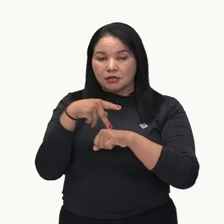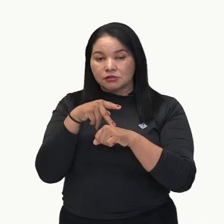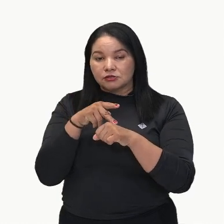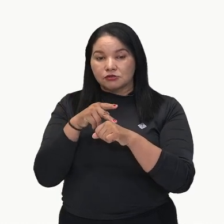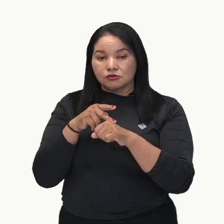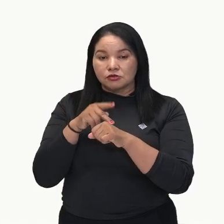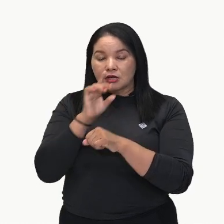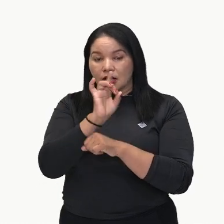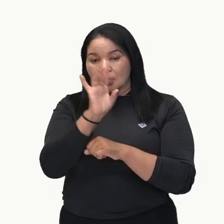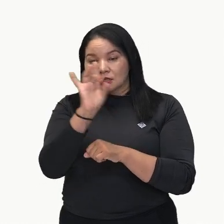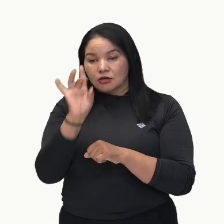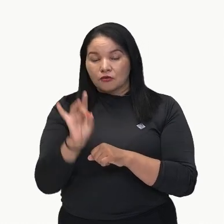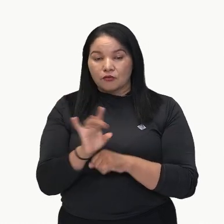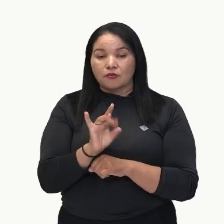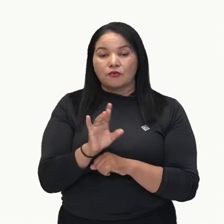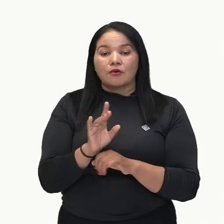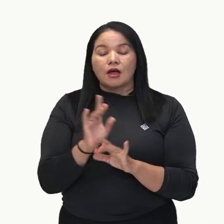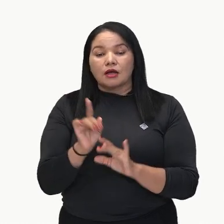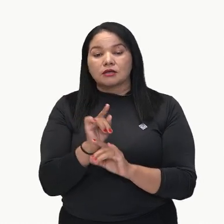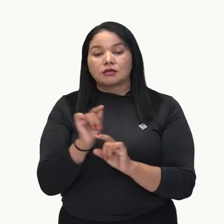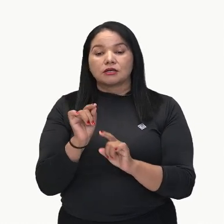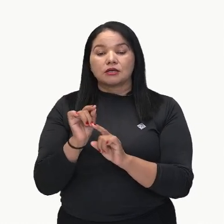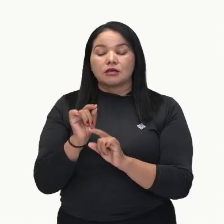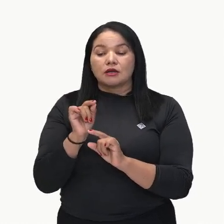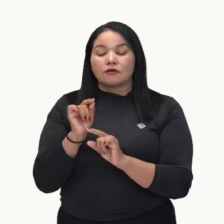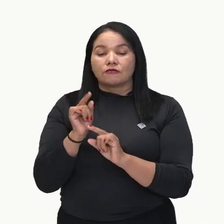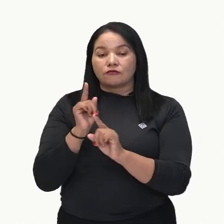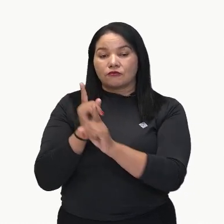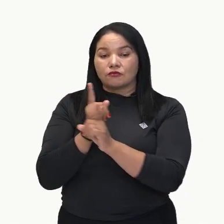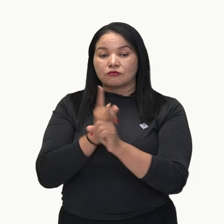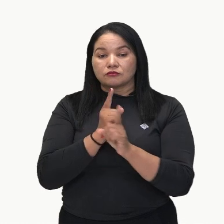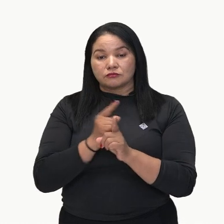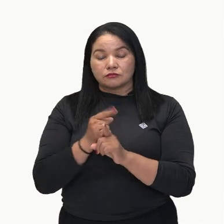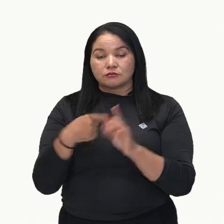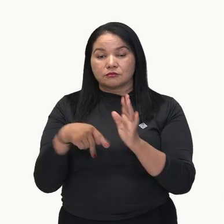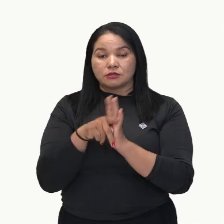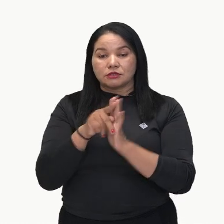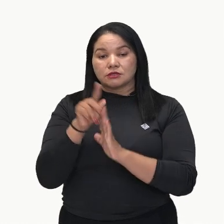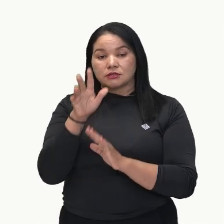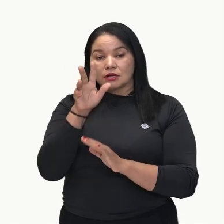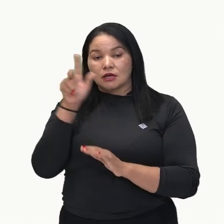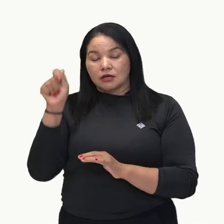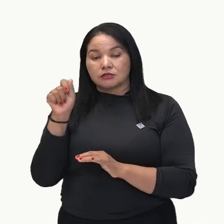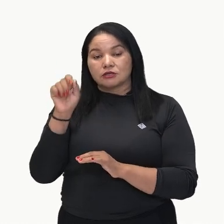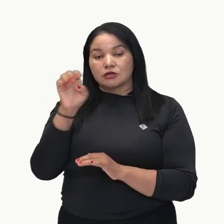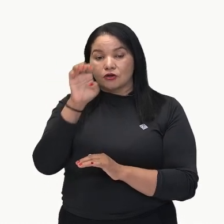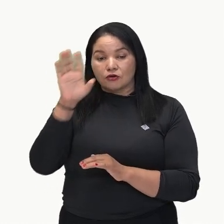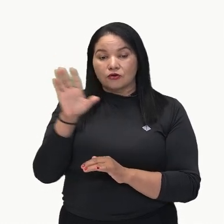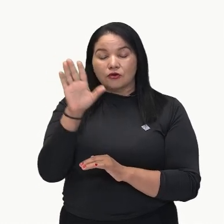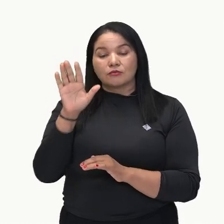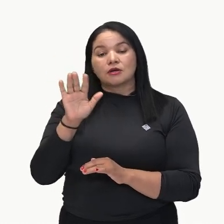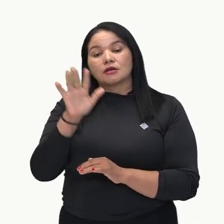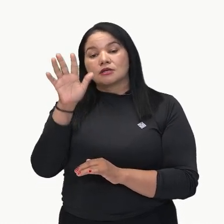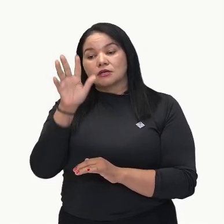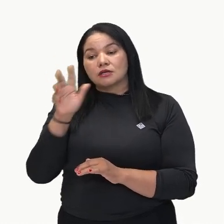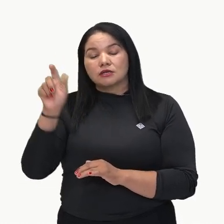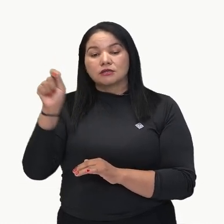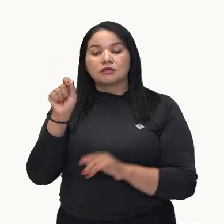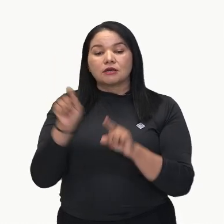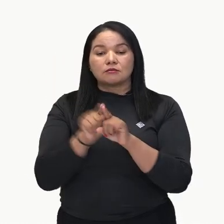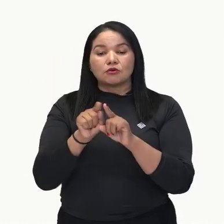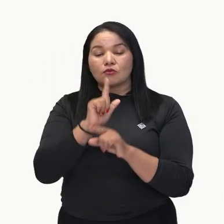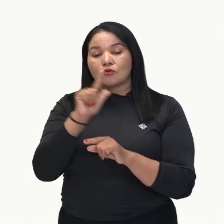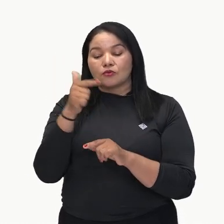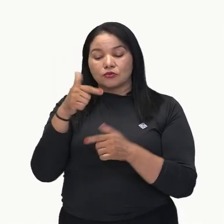né, localizando aí em relação à África, Europa e o continente asiático, a gente também vai verificar aí um outro